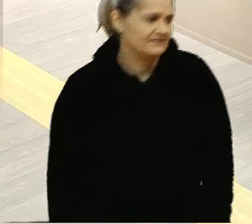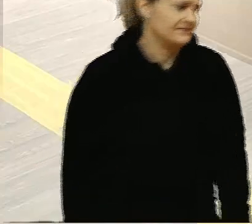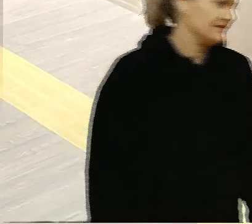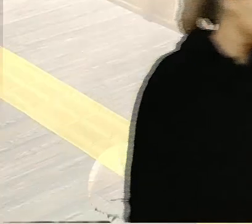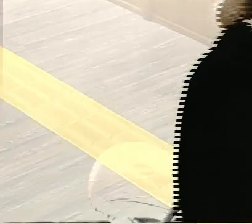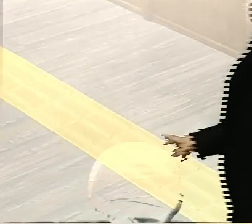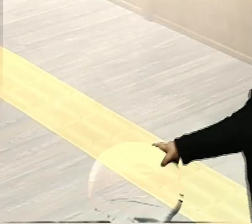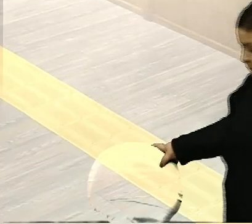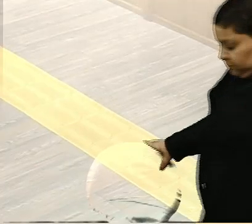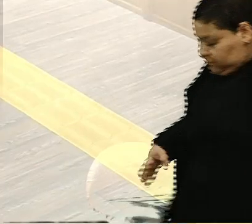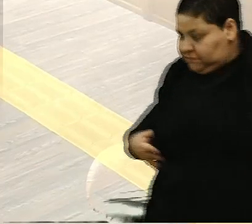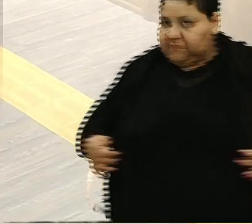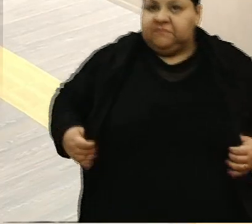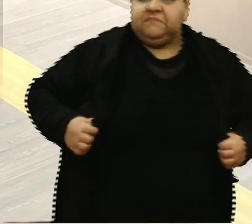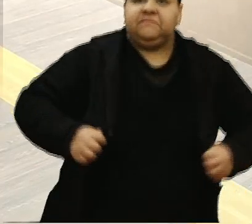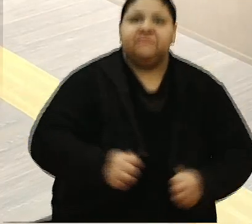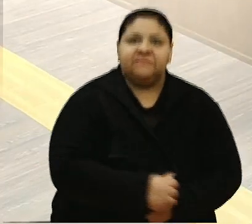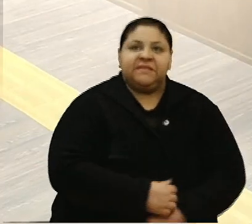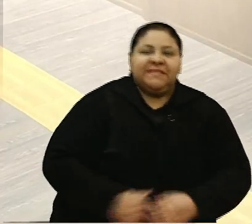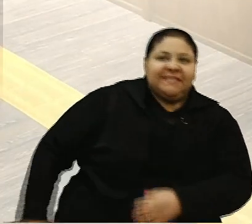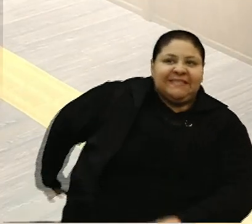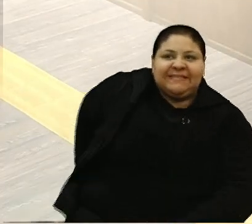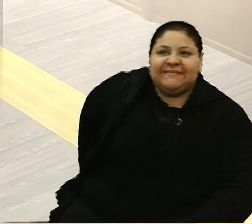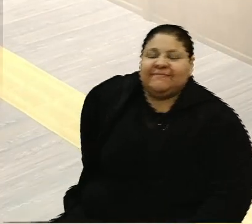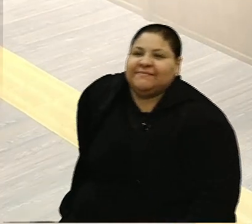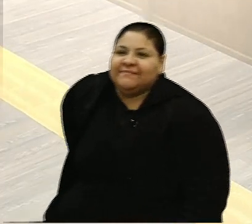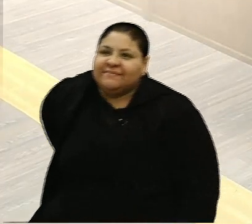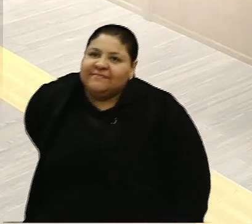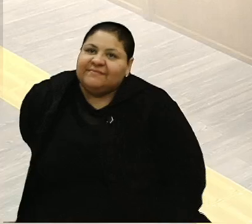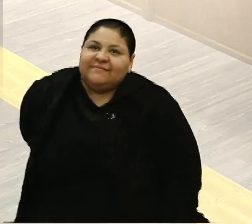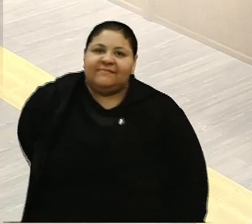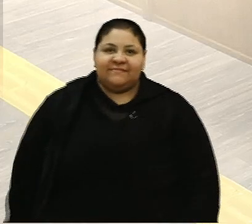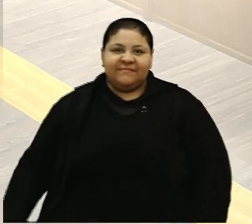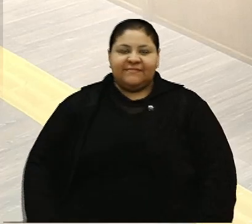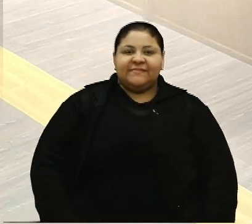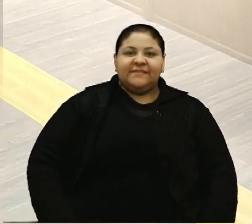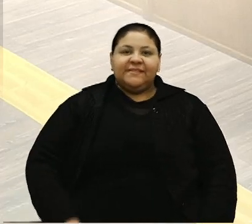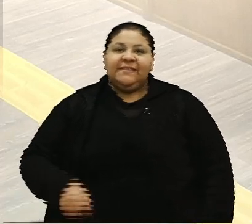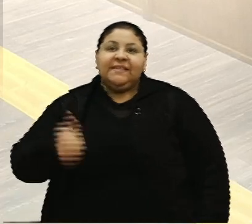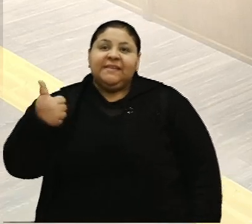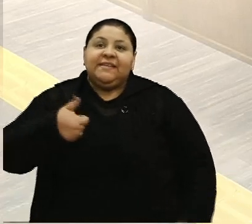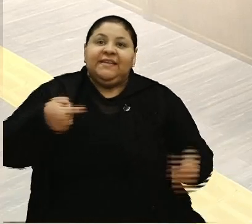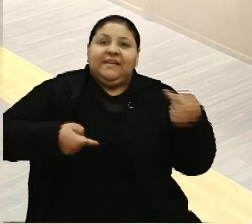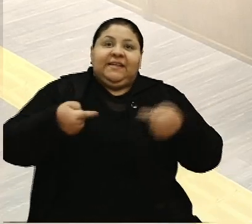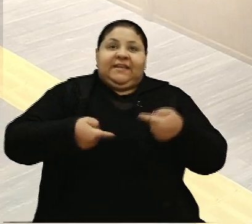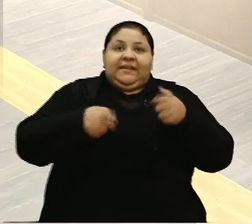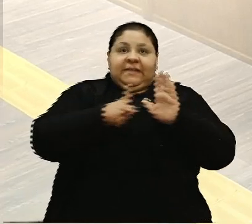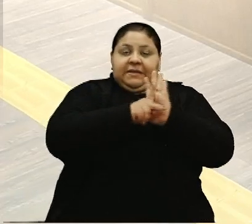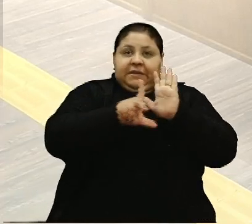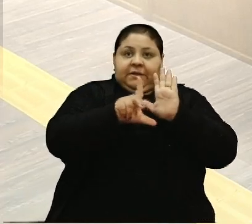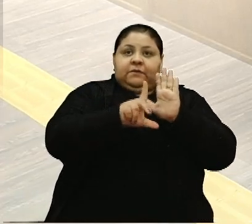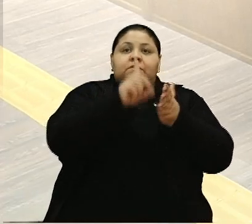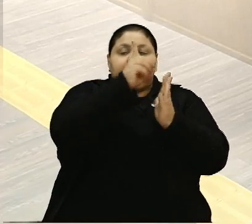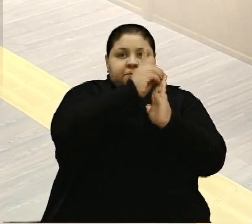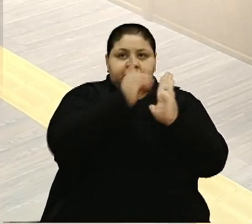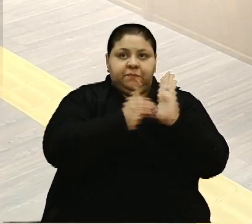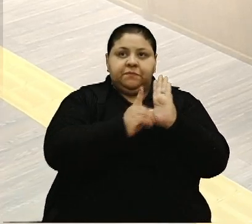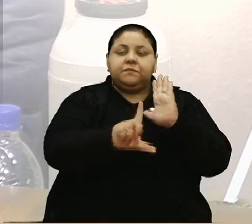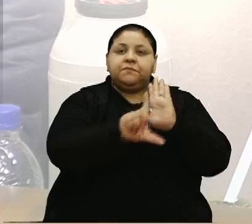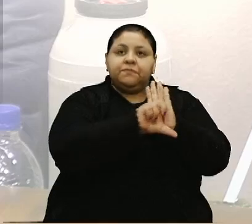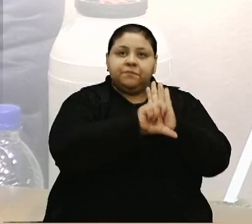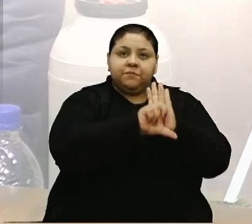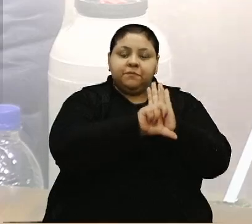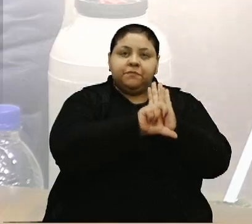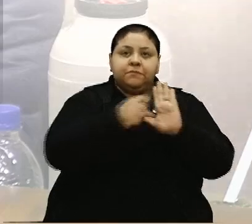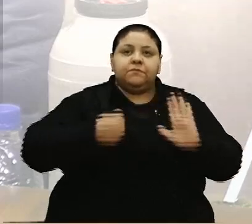Então, encerrada a primeira discussão. Em primeira discussão, o projeto de decreto